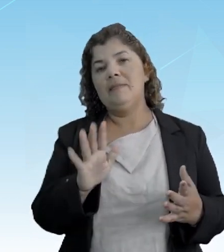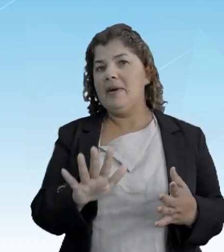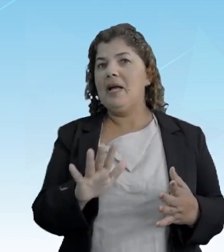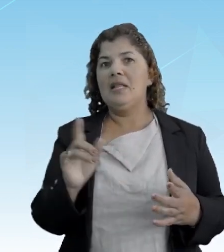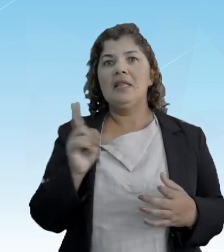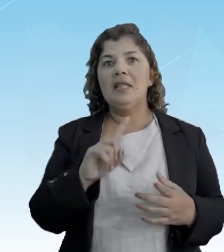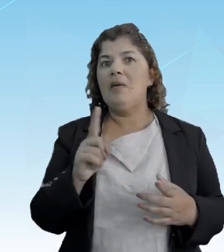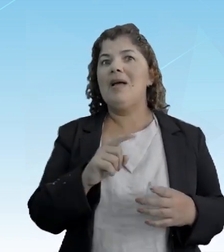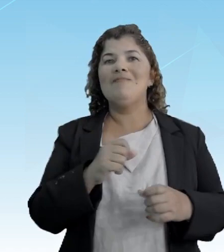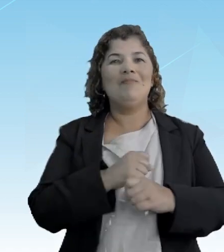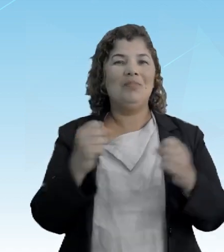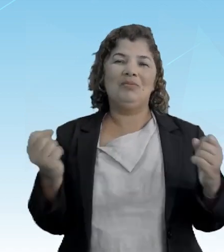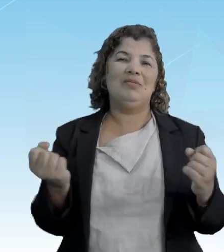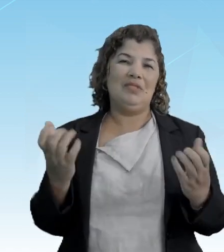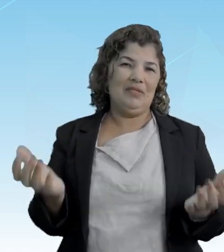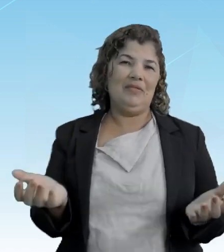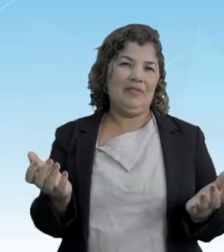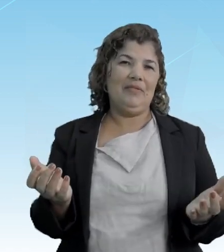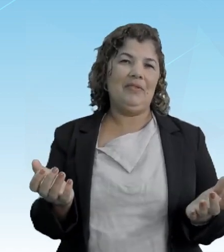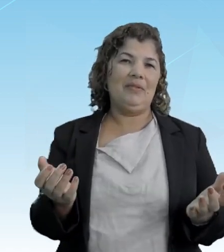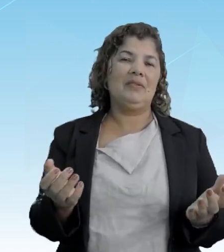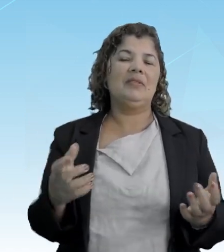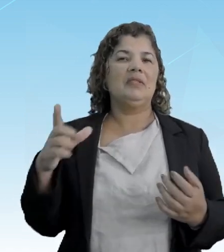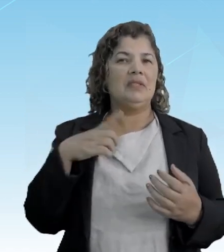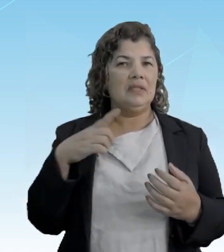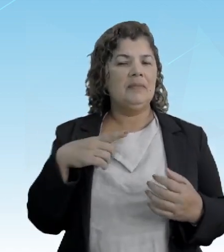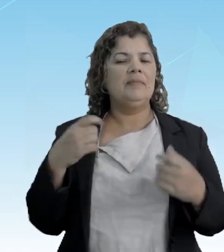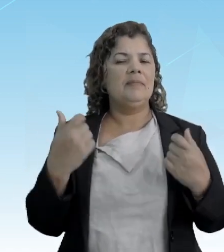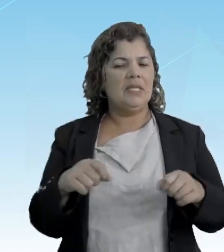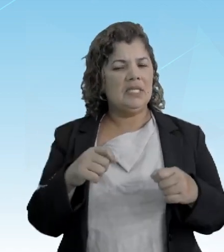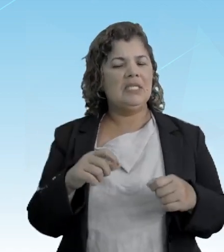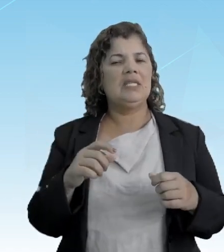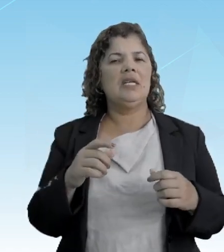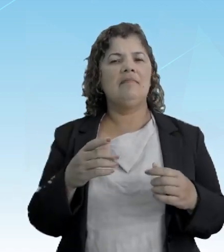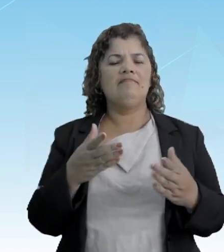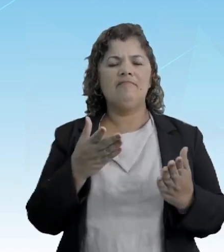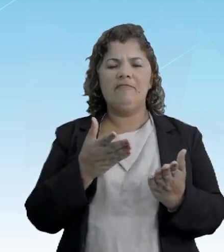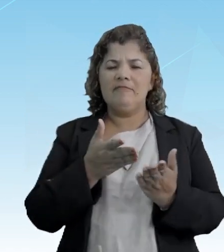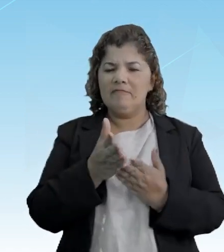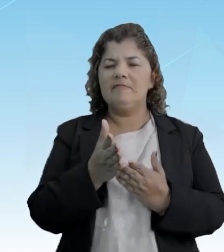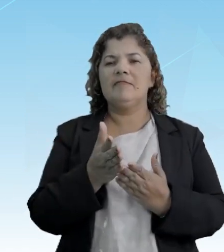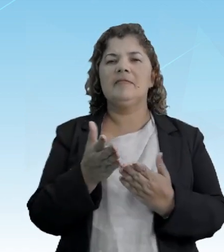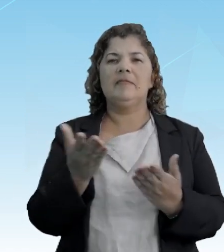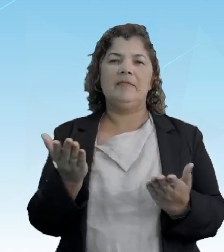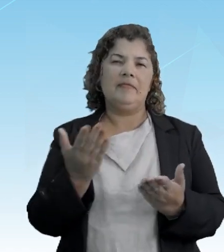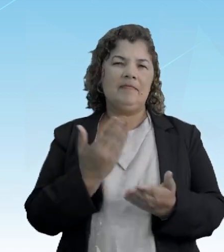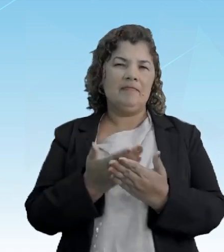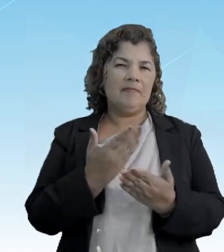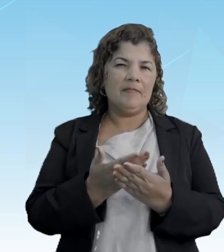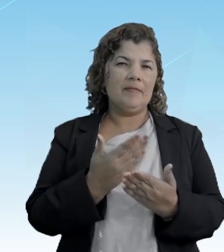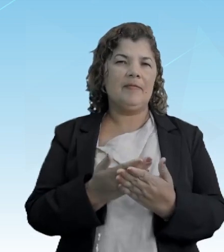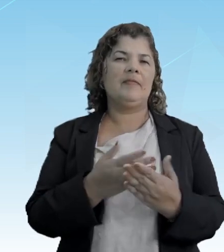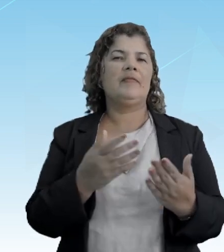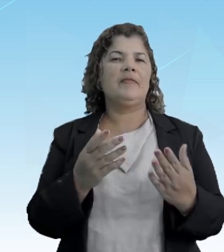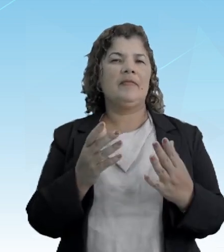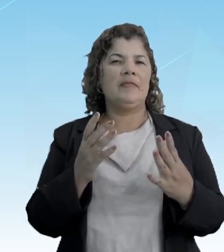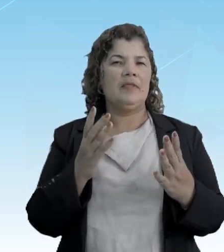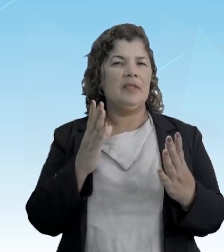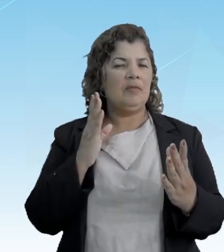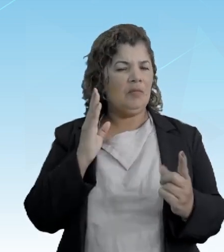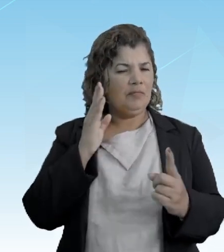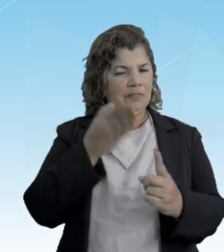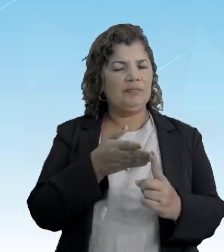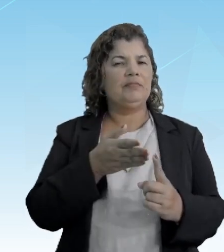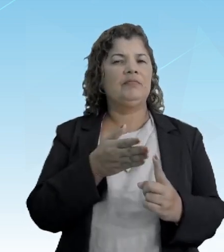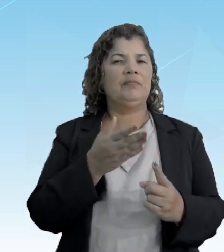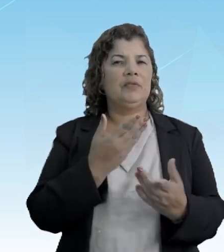um caminho impossível. Né? Nós teremos que nos dedicar, nós teremos que nos aplicar, e justamente isso tem